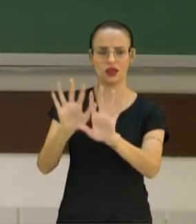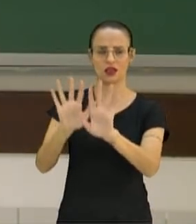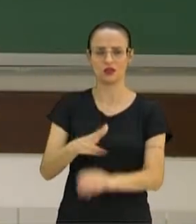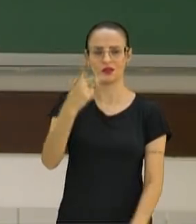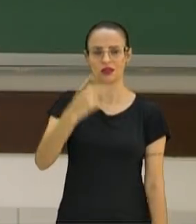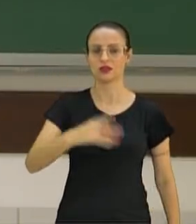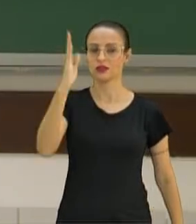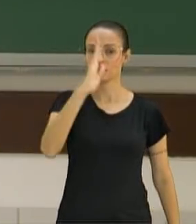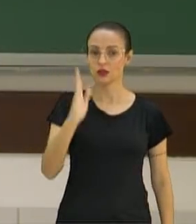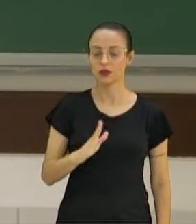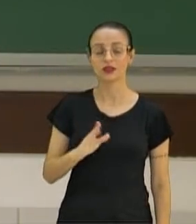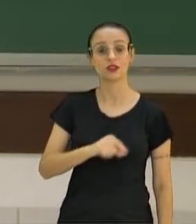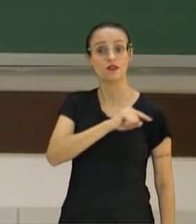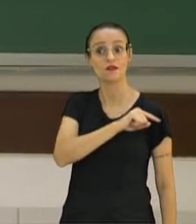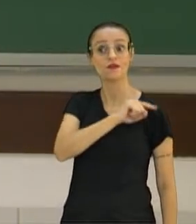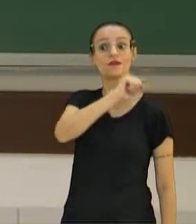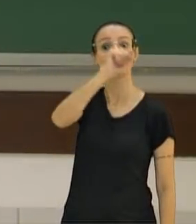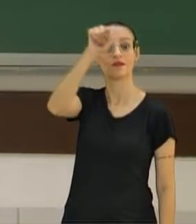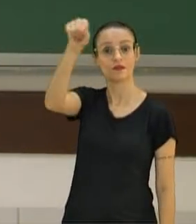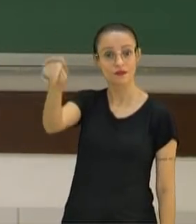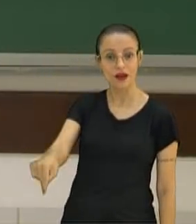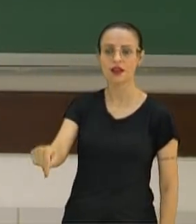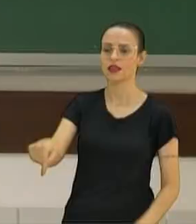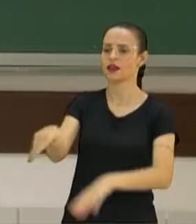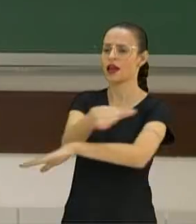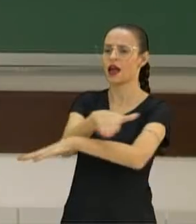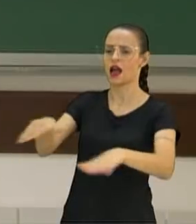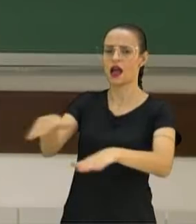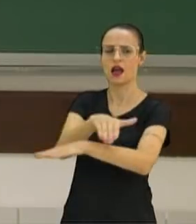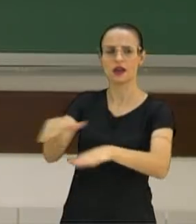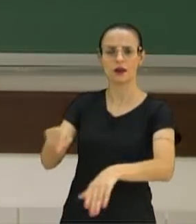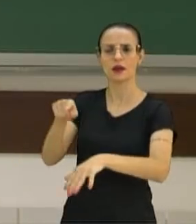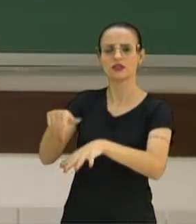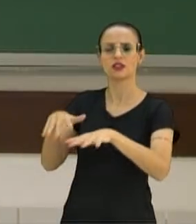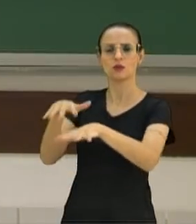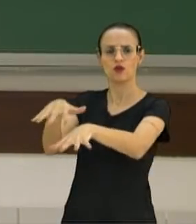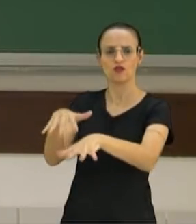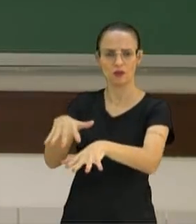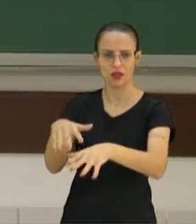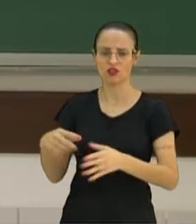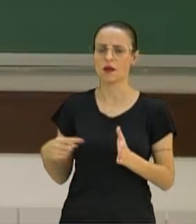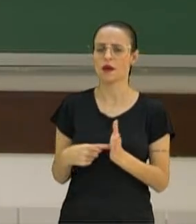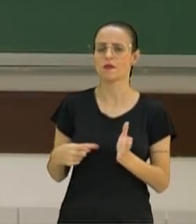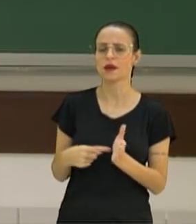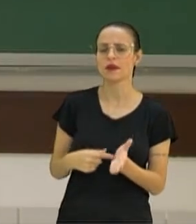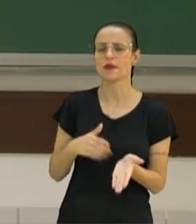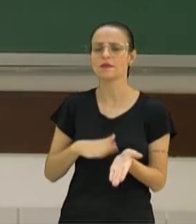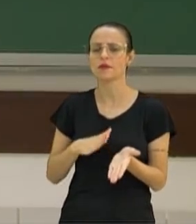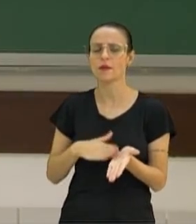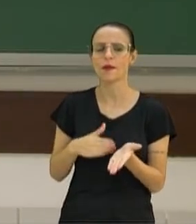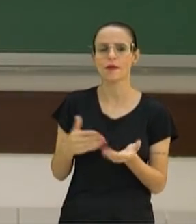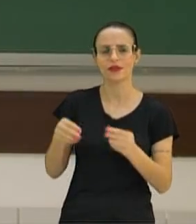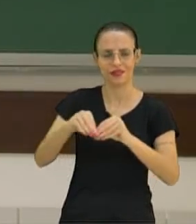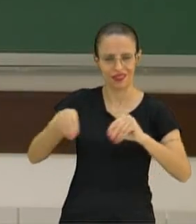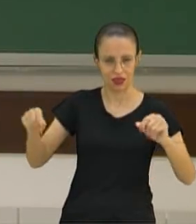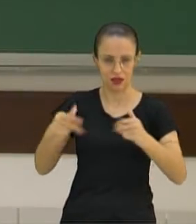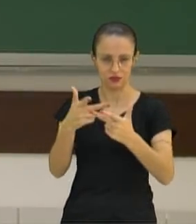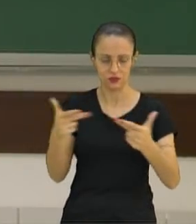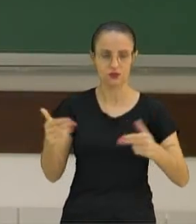estaduais, se deslocassem para a região para pôr fim a esse movimento de contestação, a Guerra do Contestado,